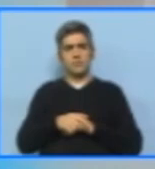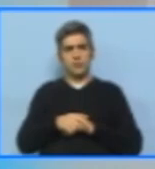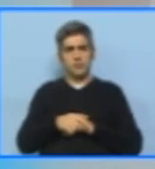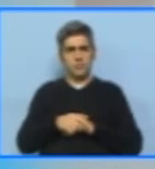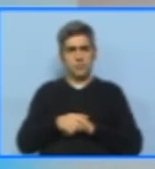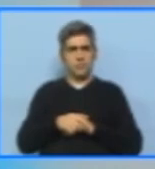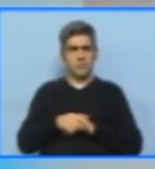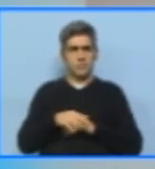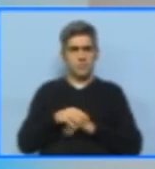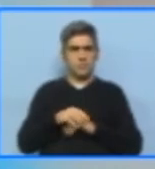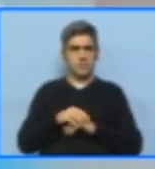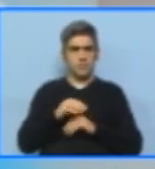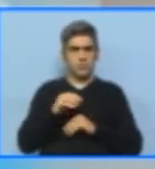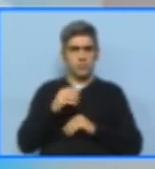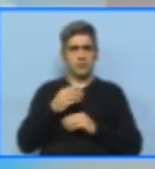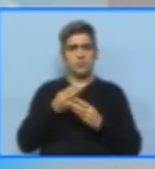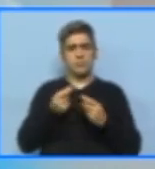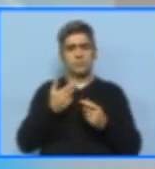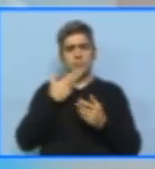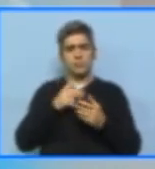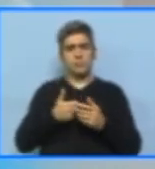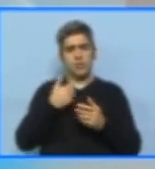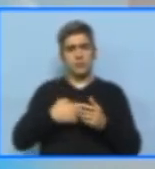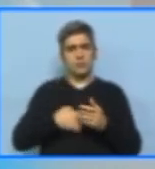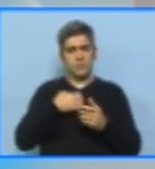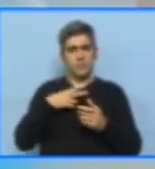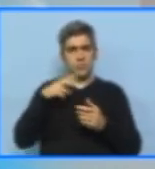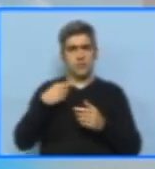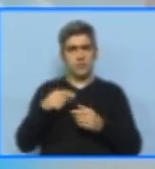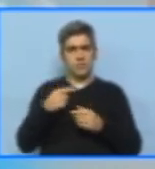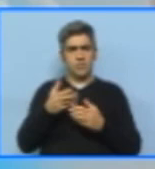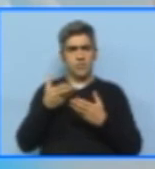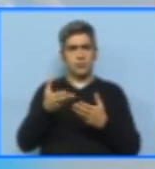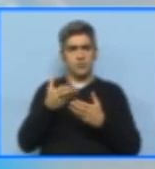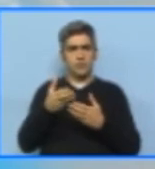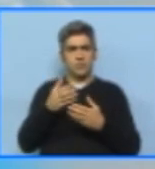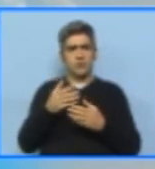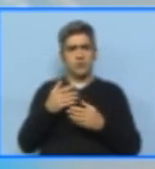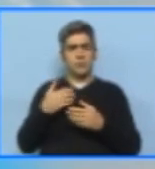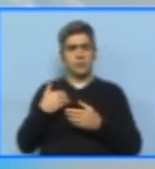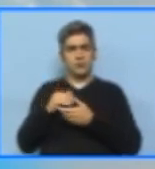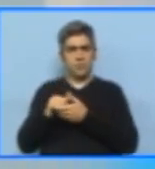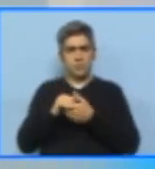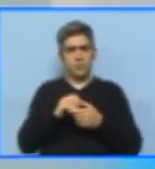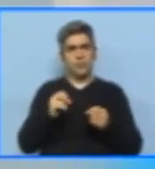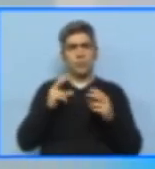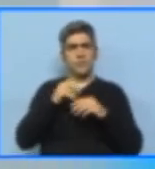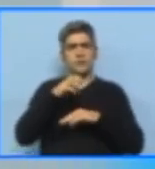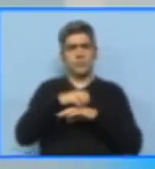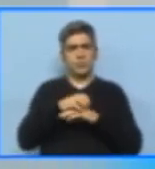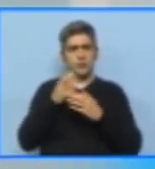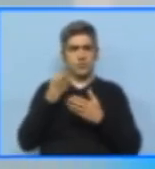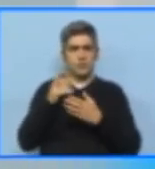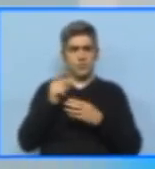a materialização dos melhores sentimentos que portugueses têm na ajuda a causas solidárias. As novas instalações também estão a